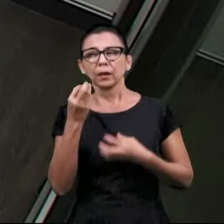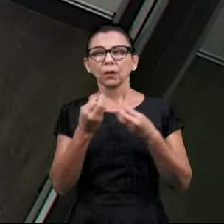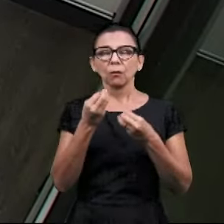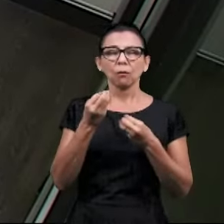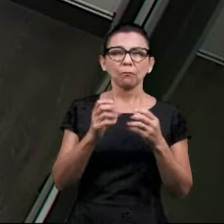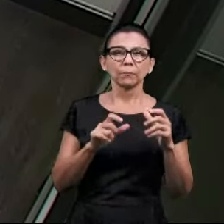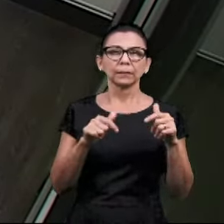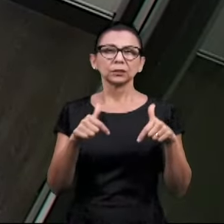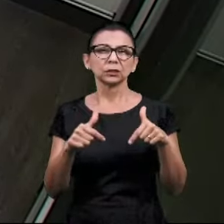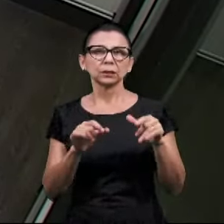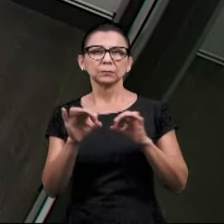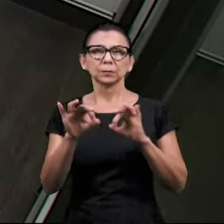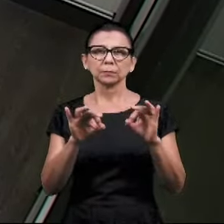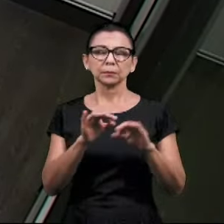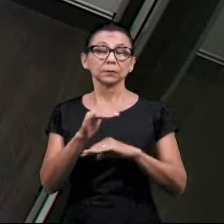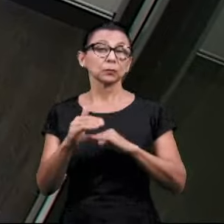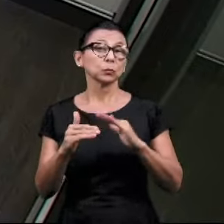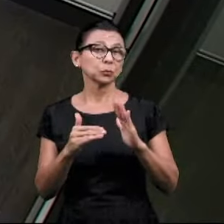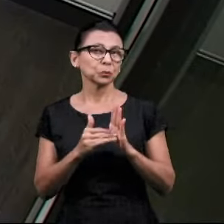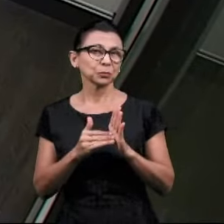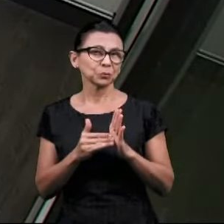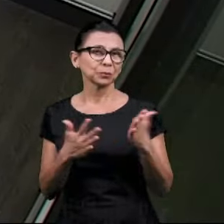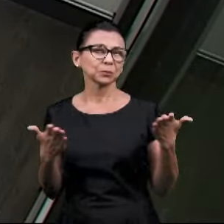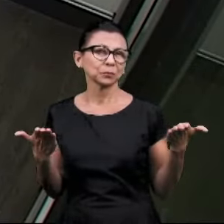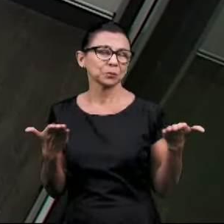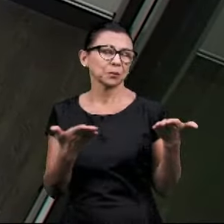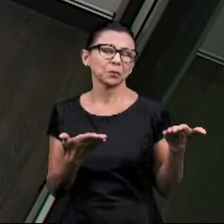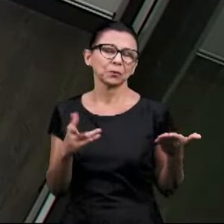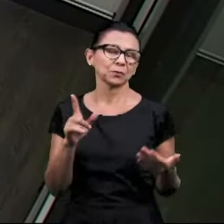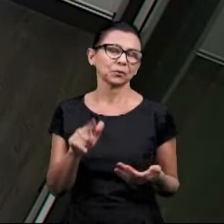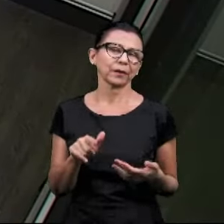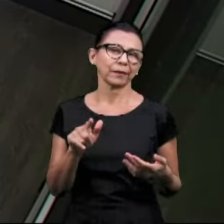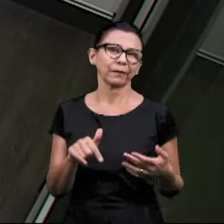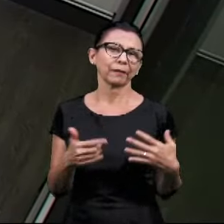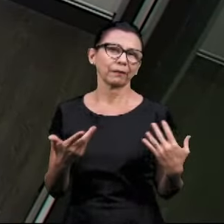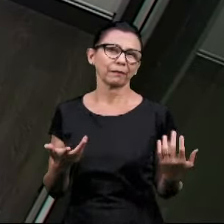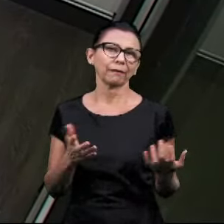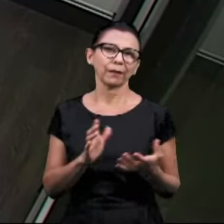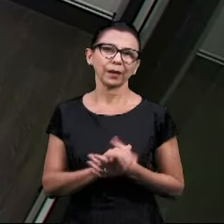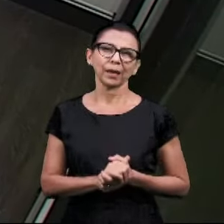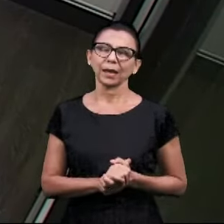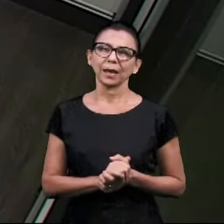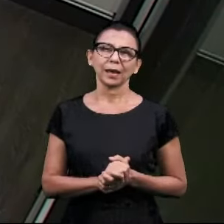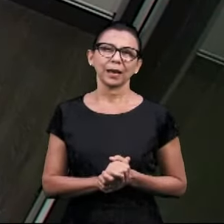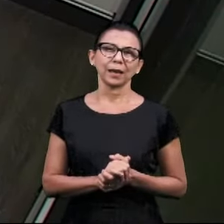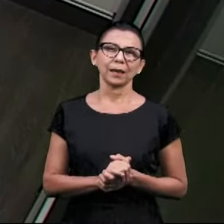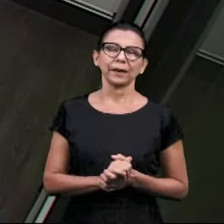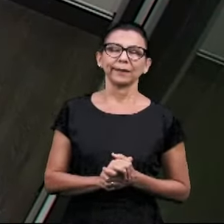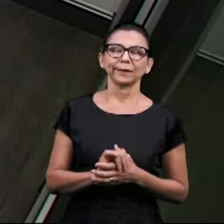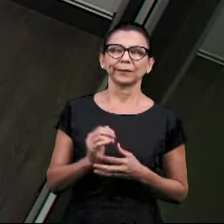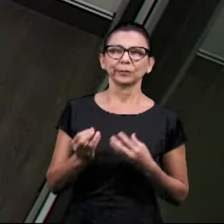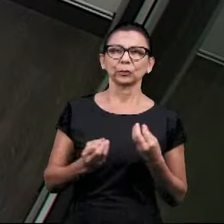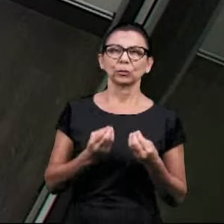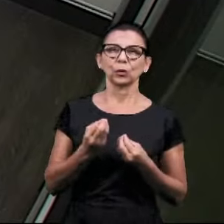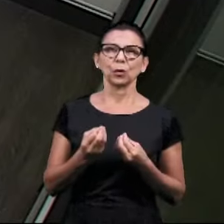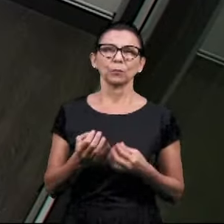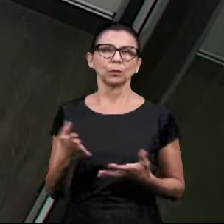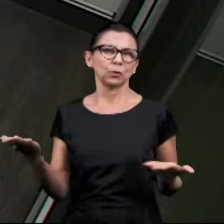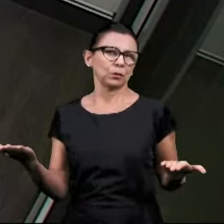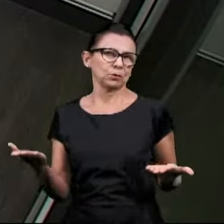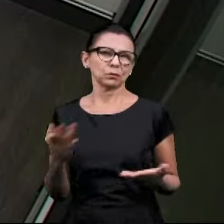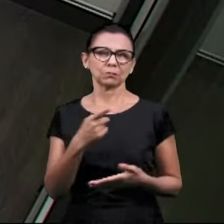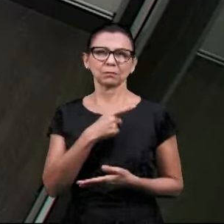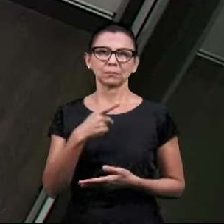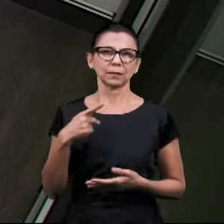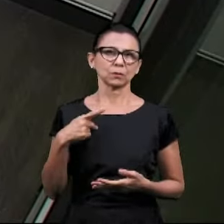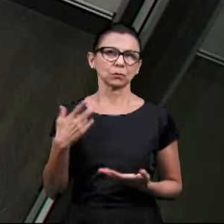já é, vamos dizer assim, já é uma plataforma dominada, podemos dizer, né? Pelos pastores, pelos